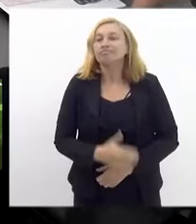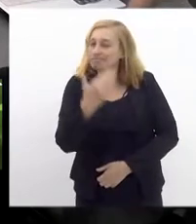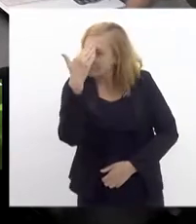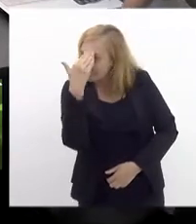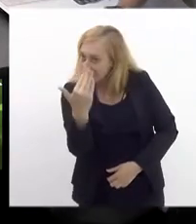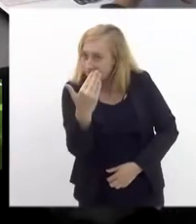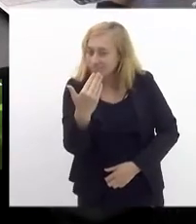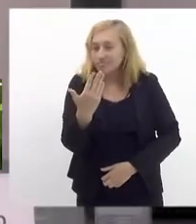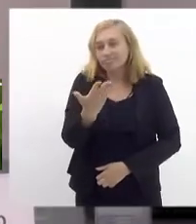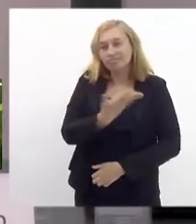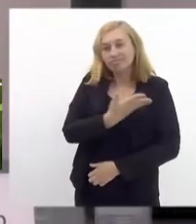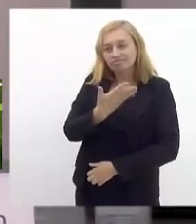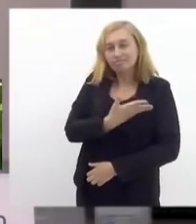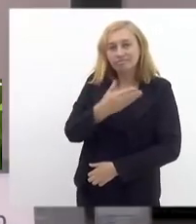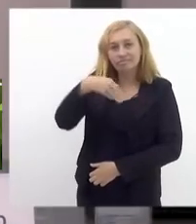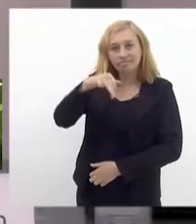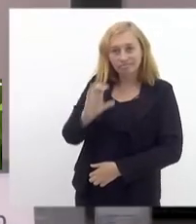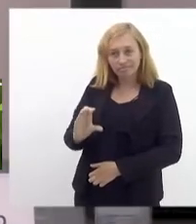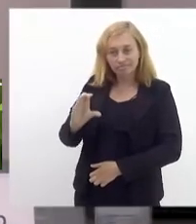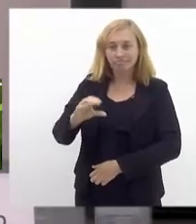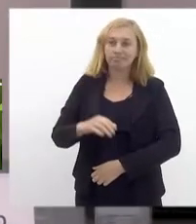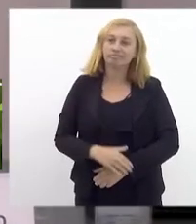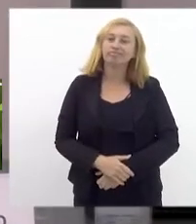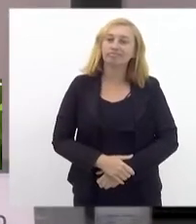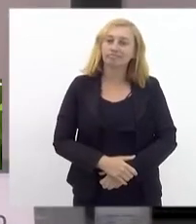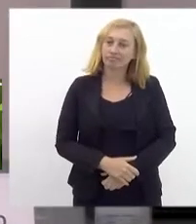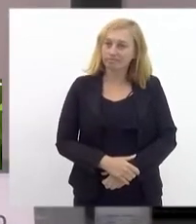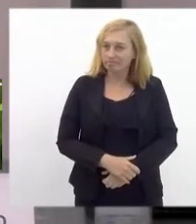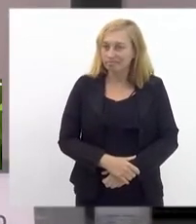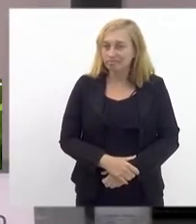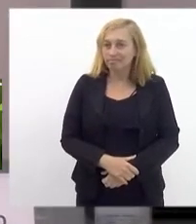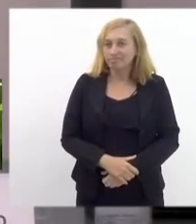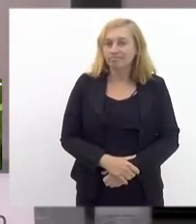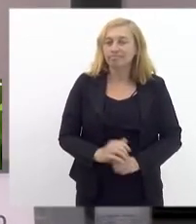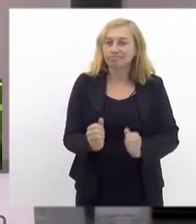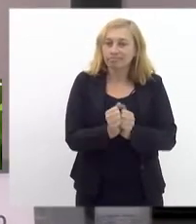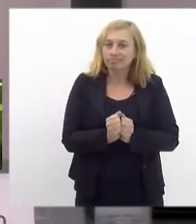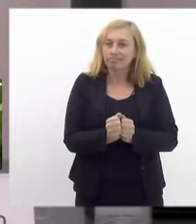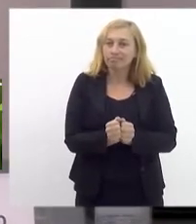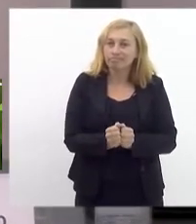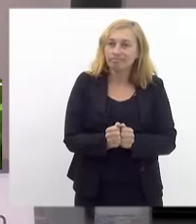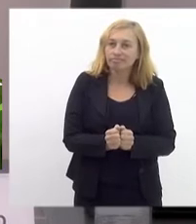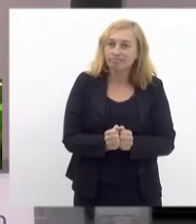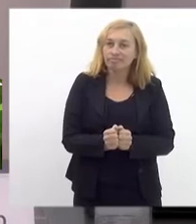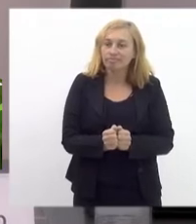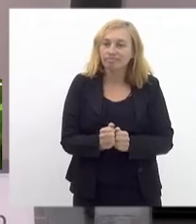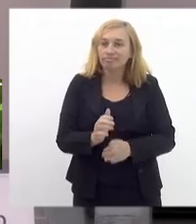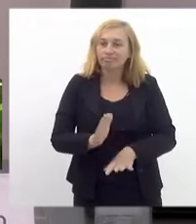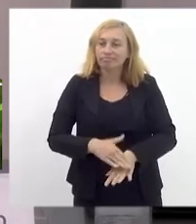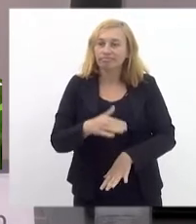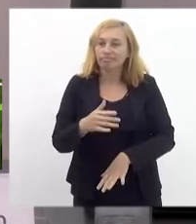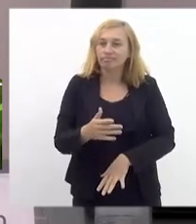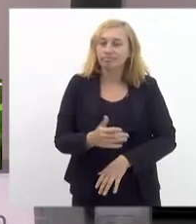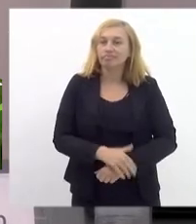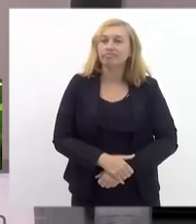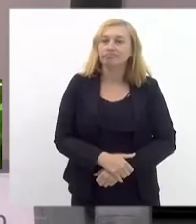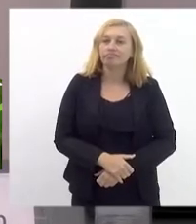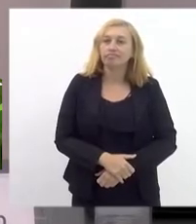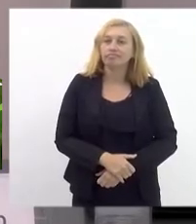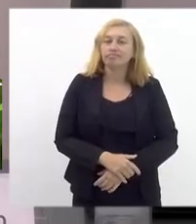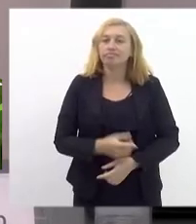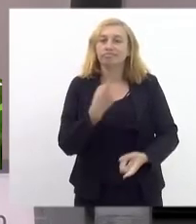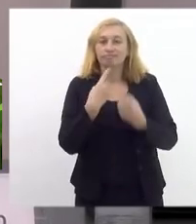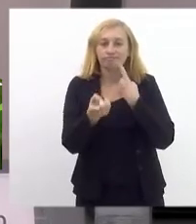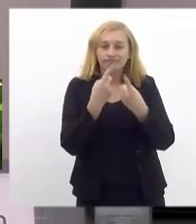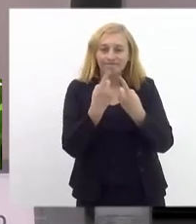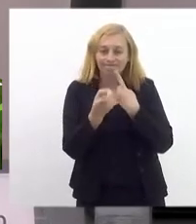Obrigado, querido Mink. Estamos juntos em mais esta jornada aí de debates